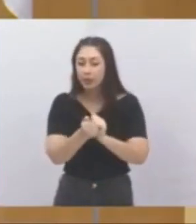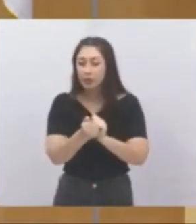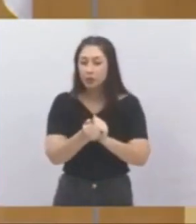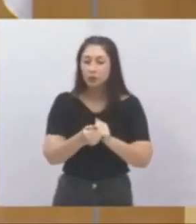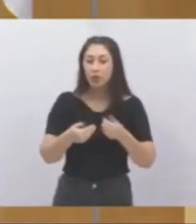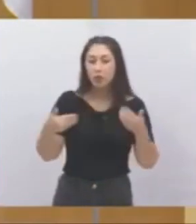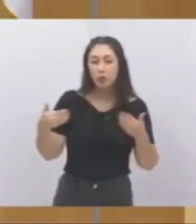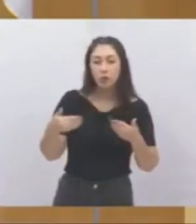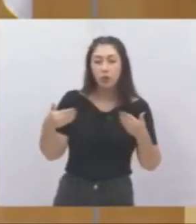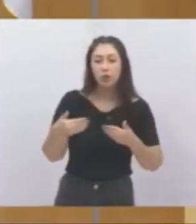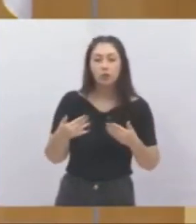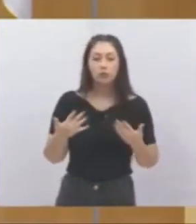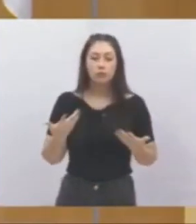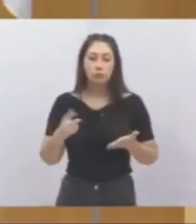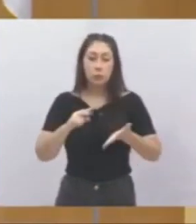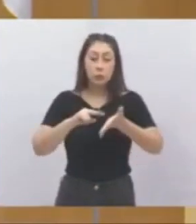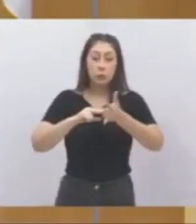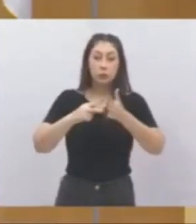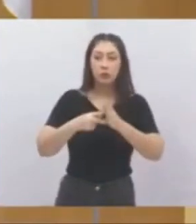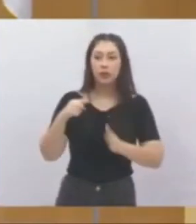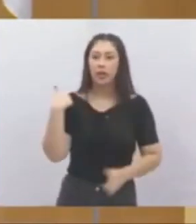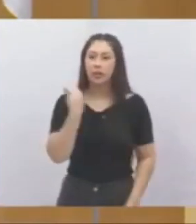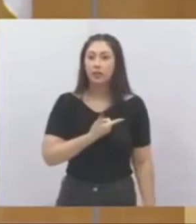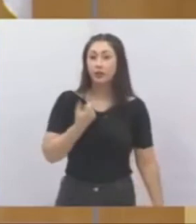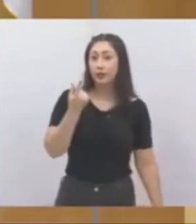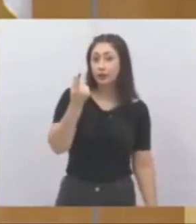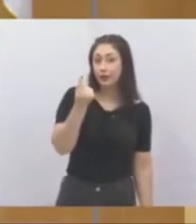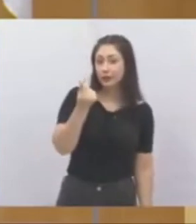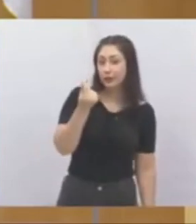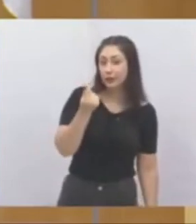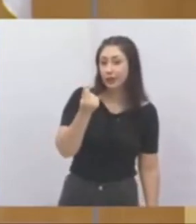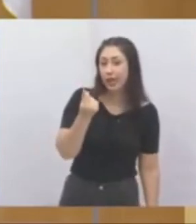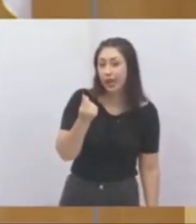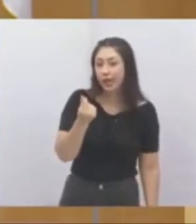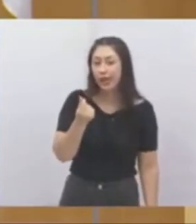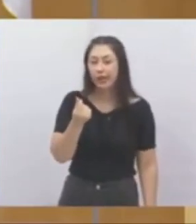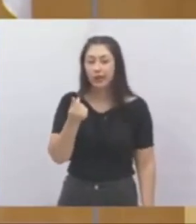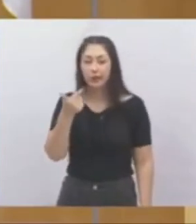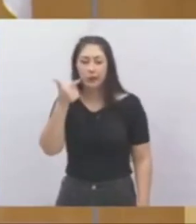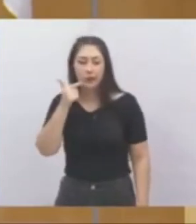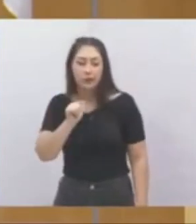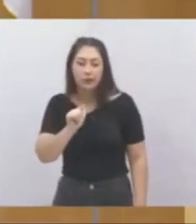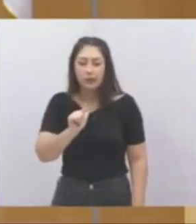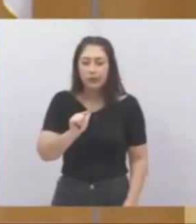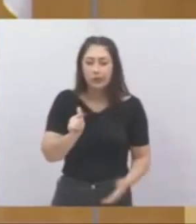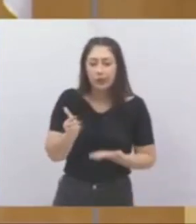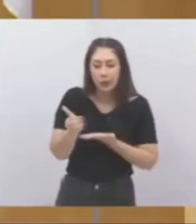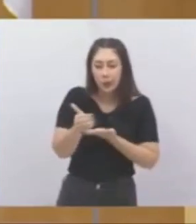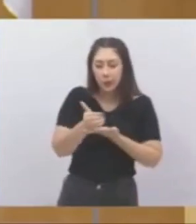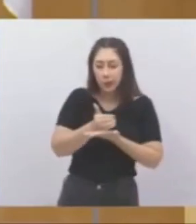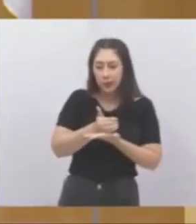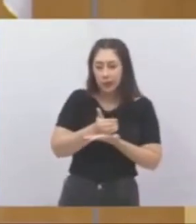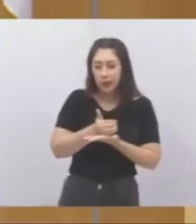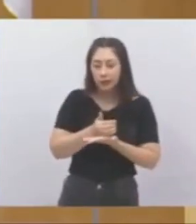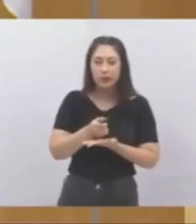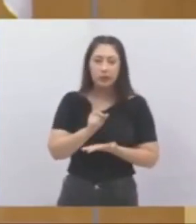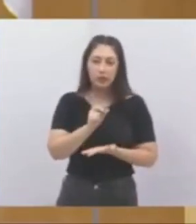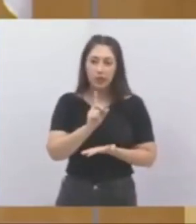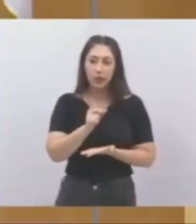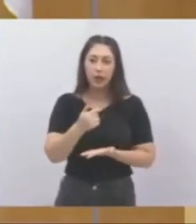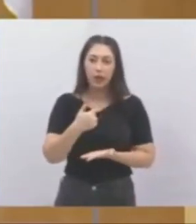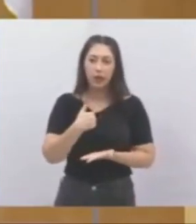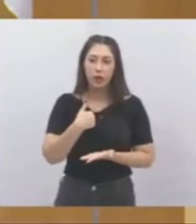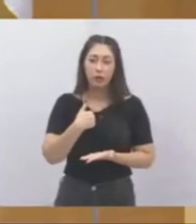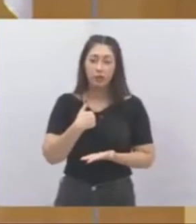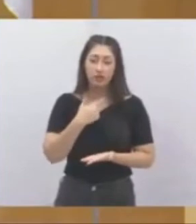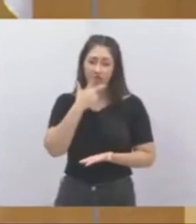realidade. Também não quer dizer que nós vamos economizar 120 mil reais por ano, e isso, como o Hernani disse, acha